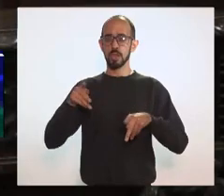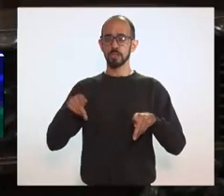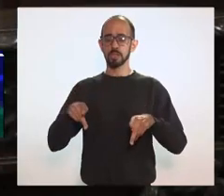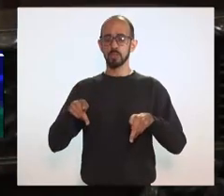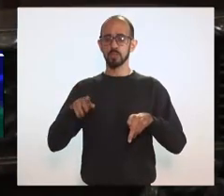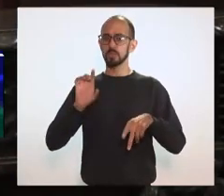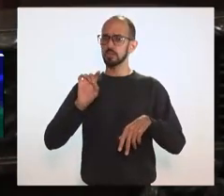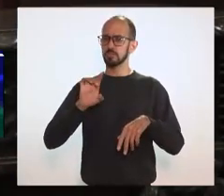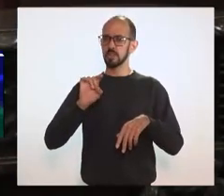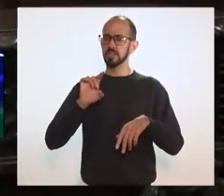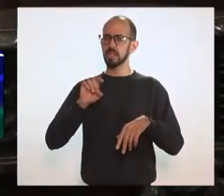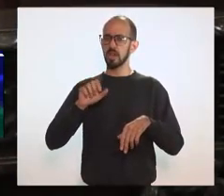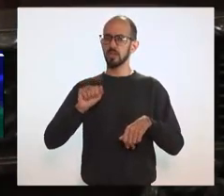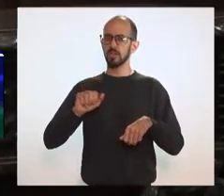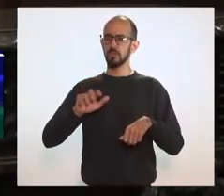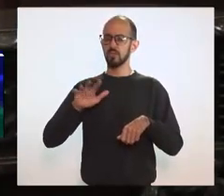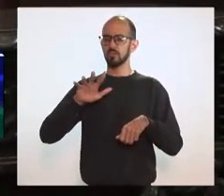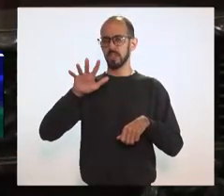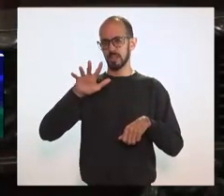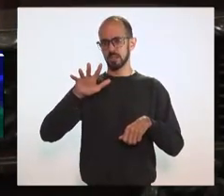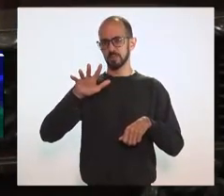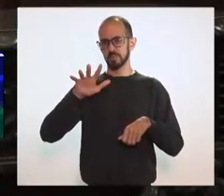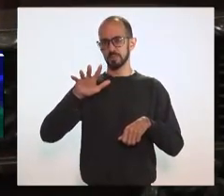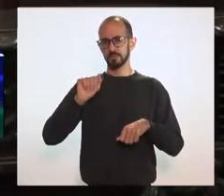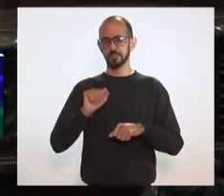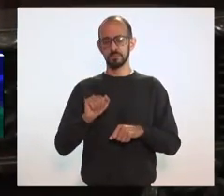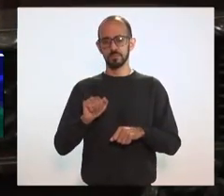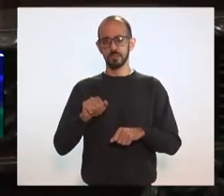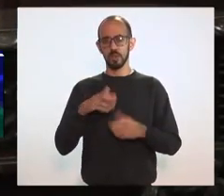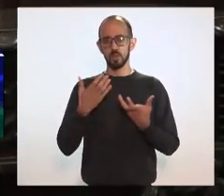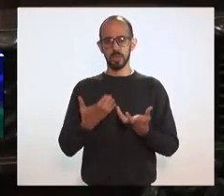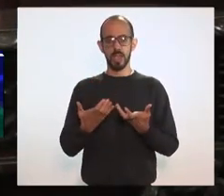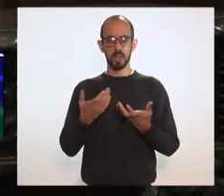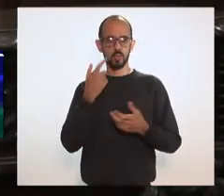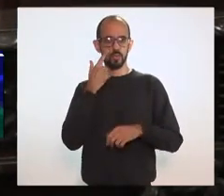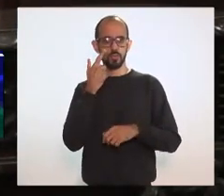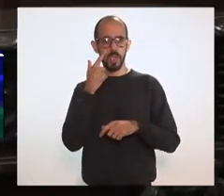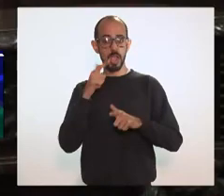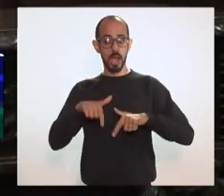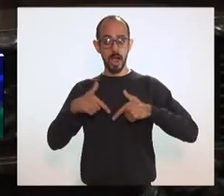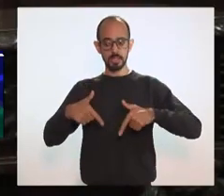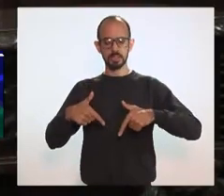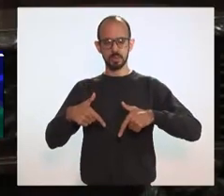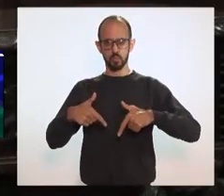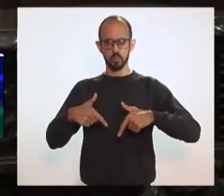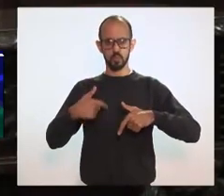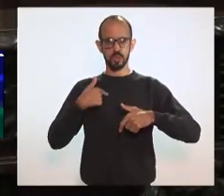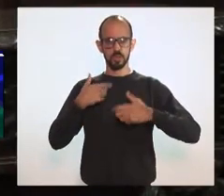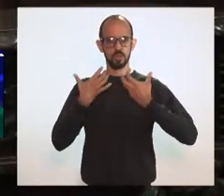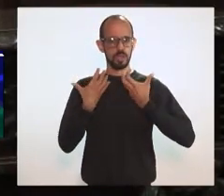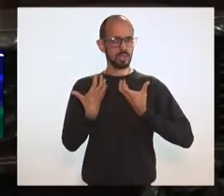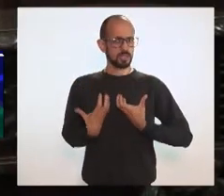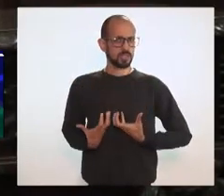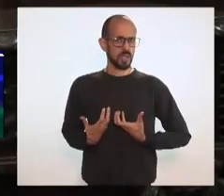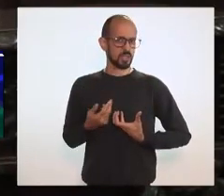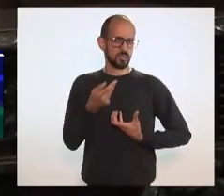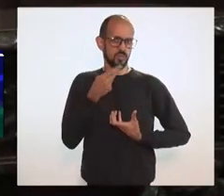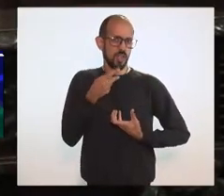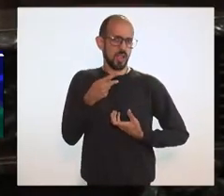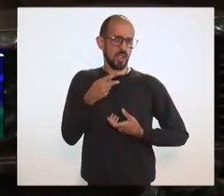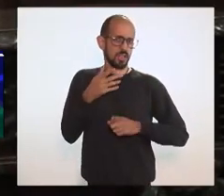da população da favela e da periferia. Eu quero ver, sim, ações. Eu estou cansada de ouvir